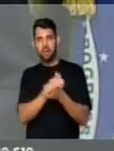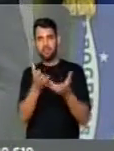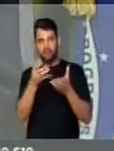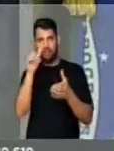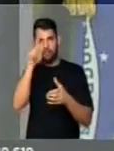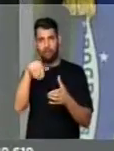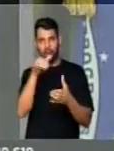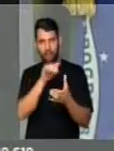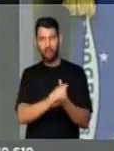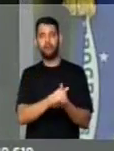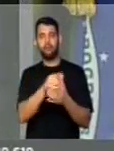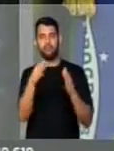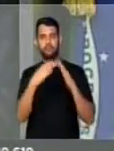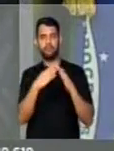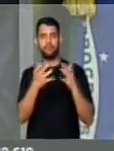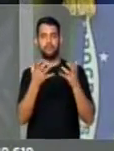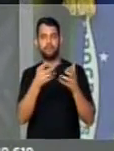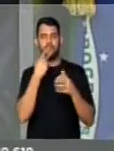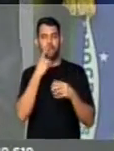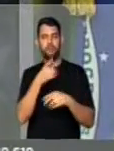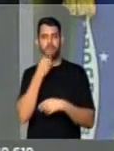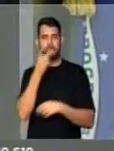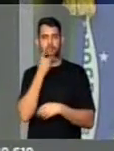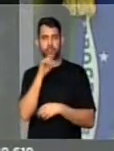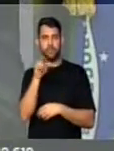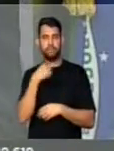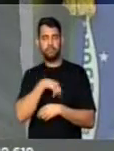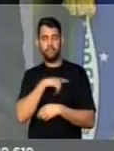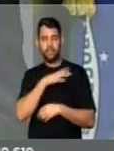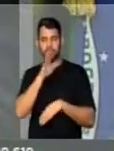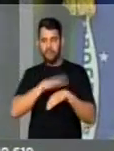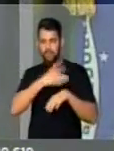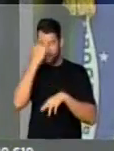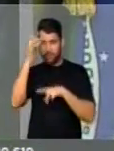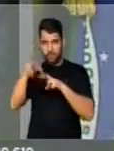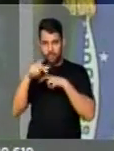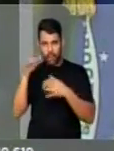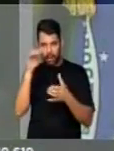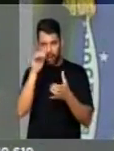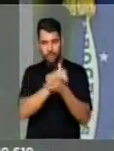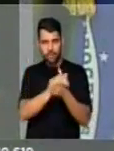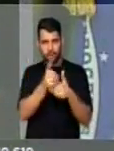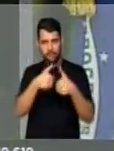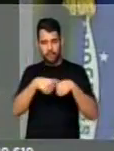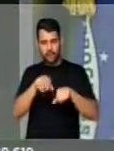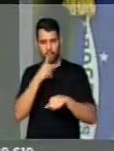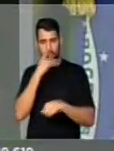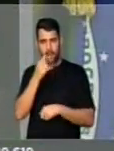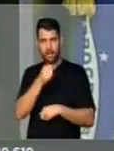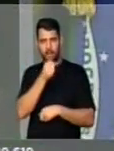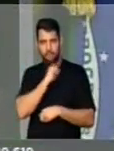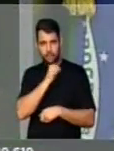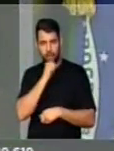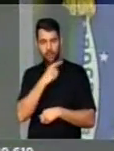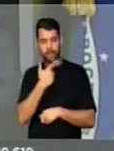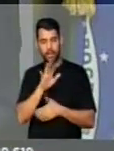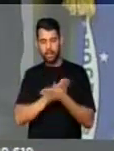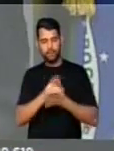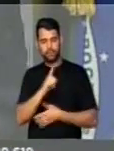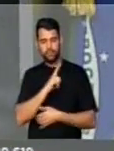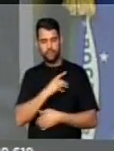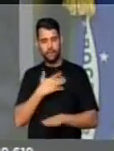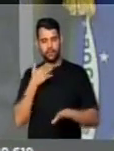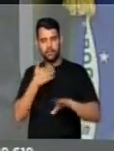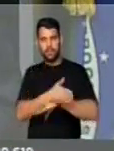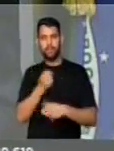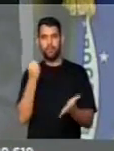casa, diz o ditado, deputado Celso Maldaner. Mas nós tivemos muitos agricultores que casaram, ficaram pais e avós e ainda não tiveram